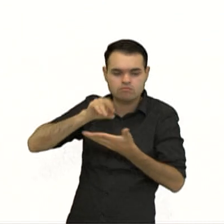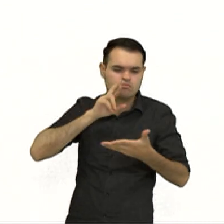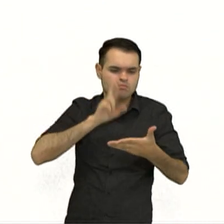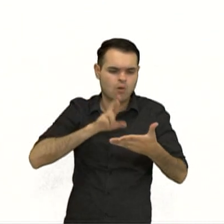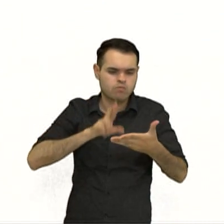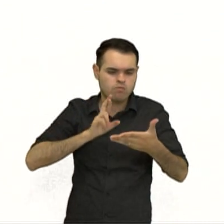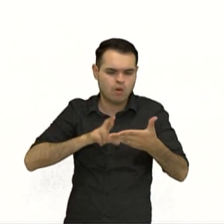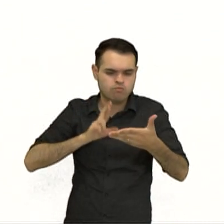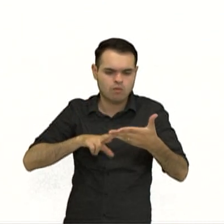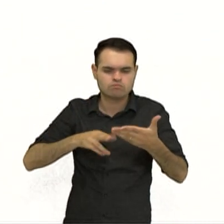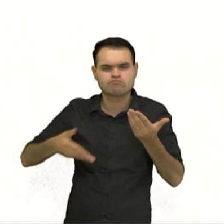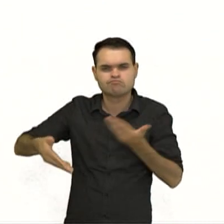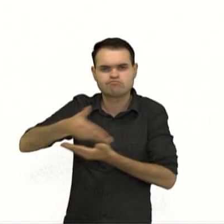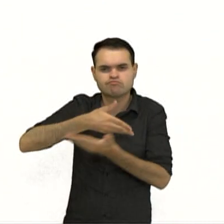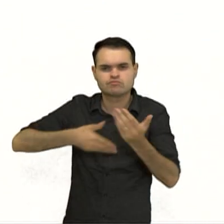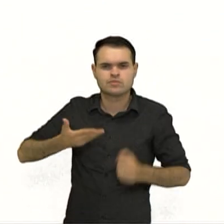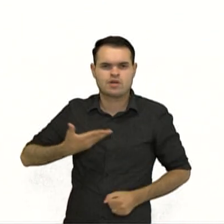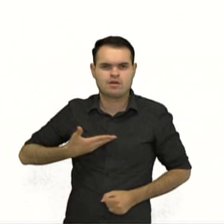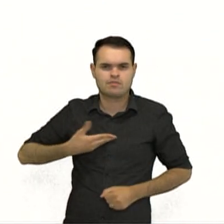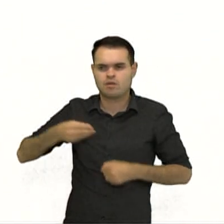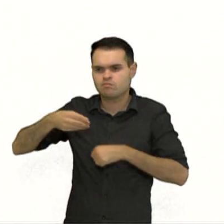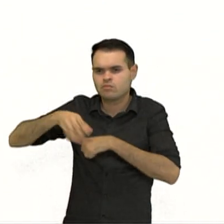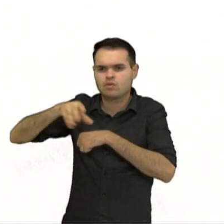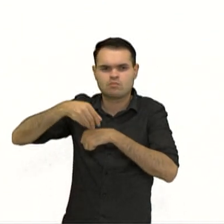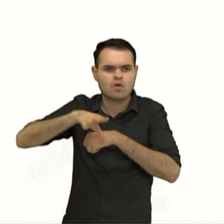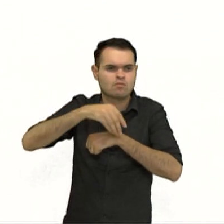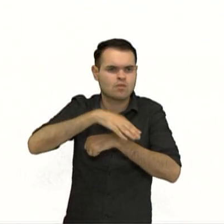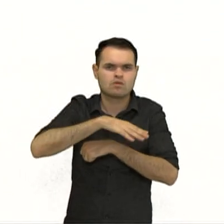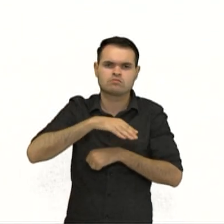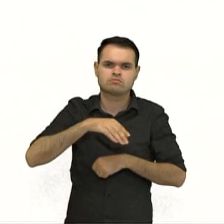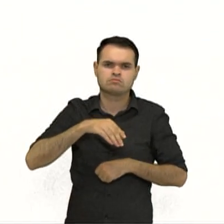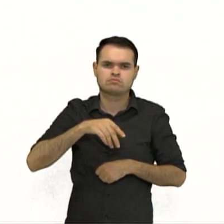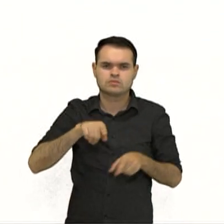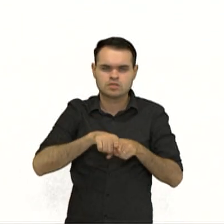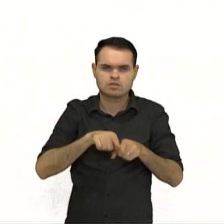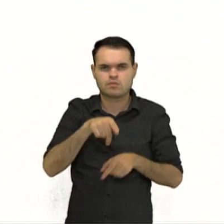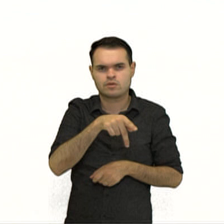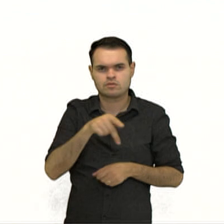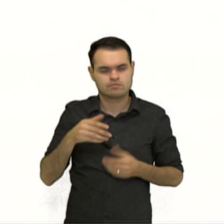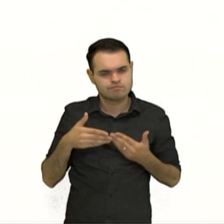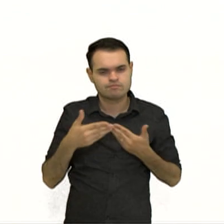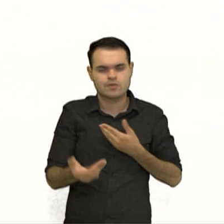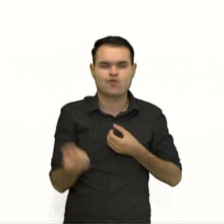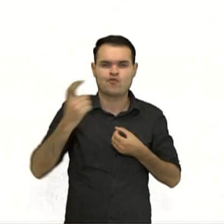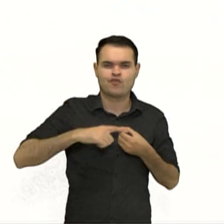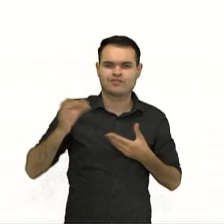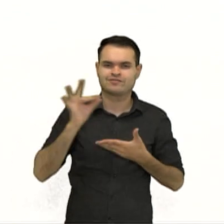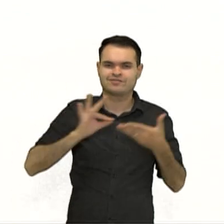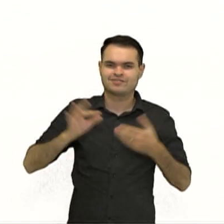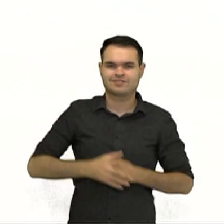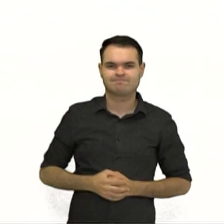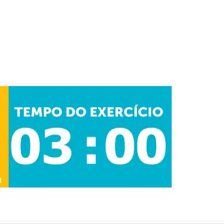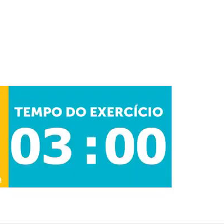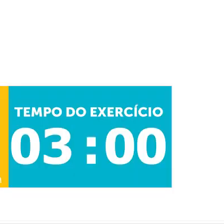e compartilhe, socialize a sua resposta com os colegas de sala e a gente volta a fazer a correção.